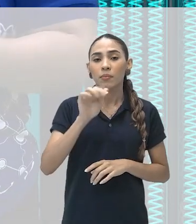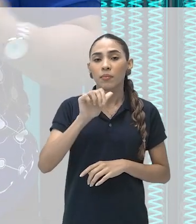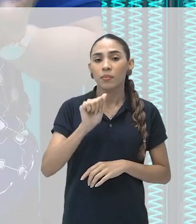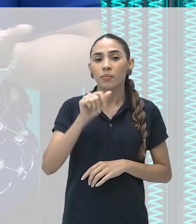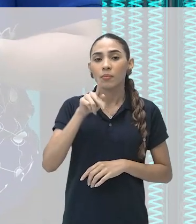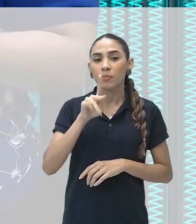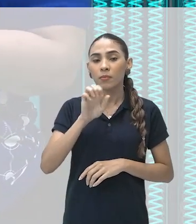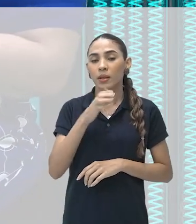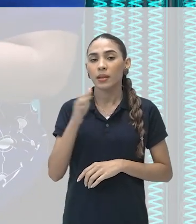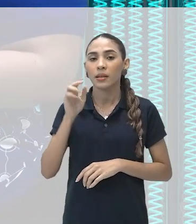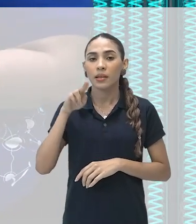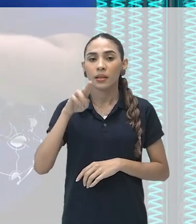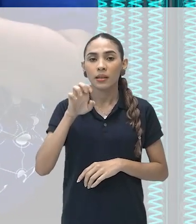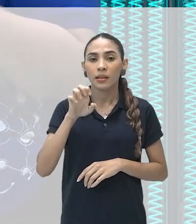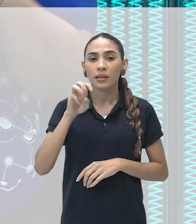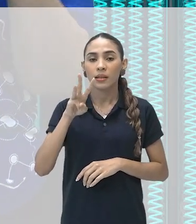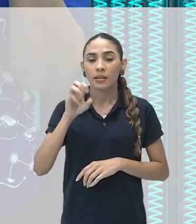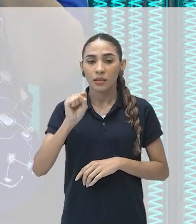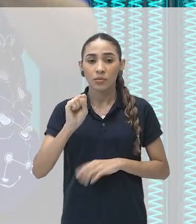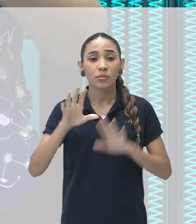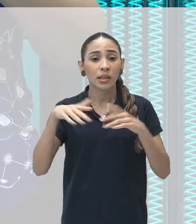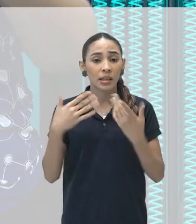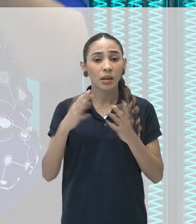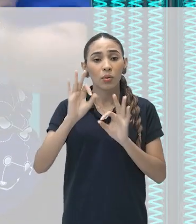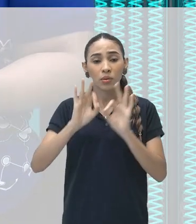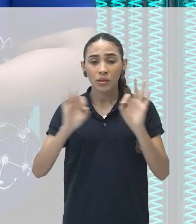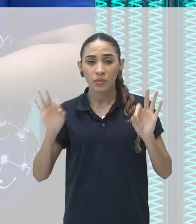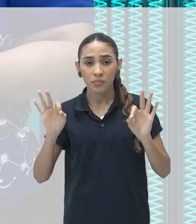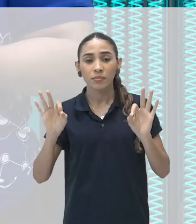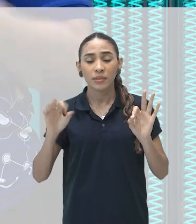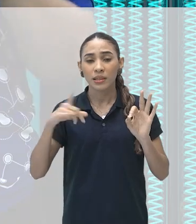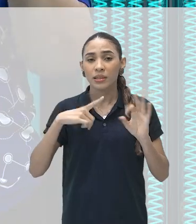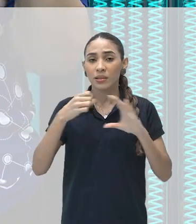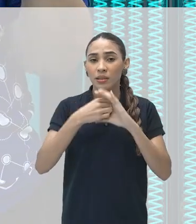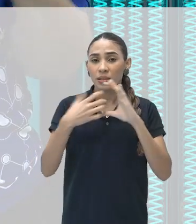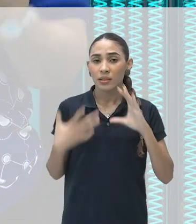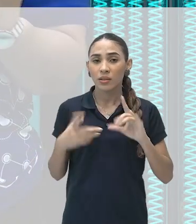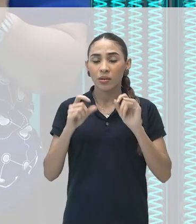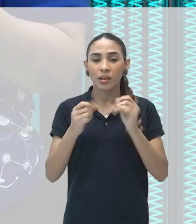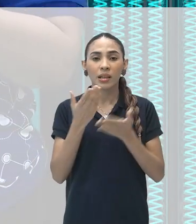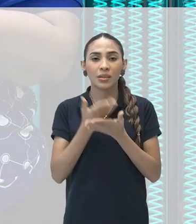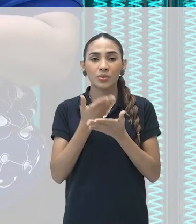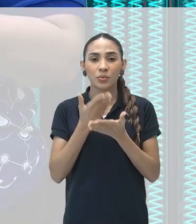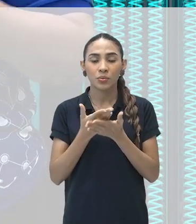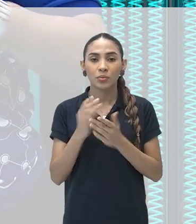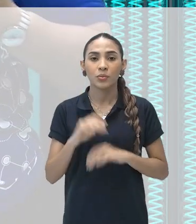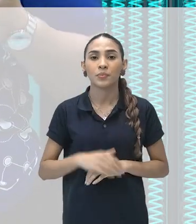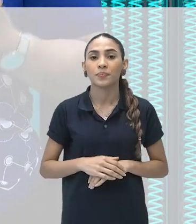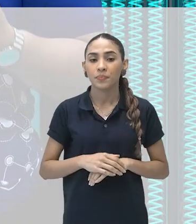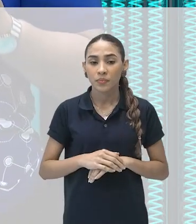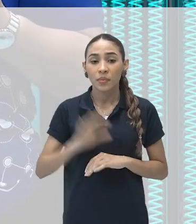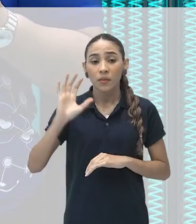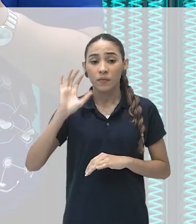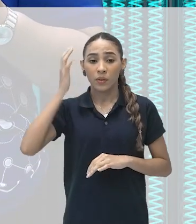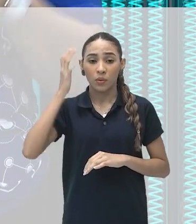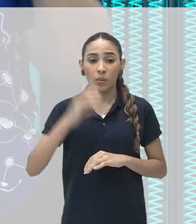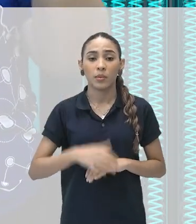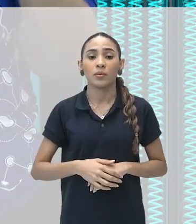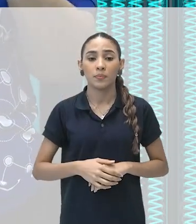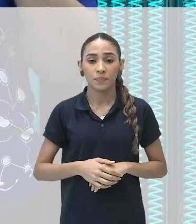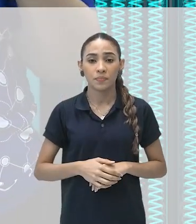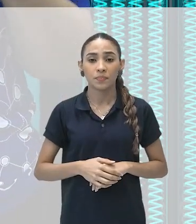ok? E aí, então, esse texto foi elaborado seguindo características, né? Os estudos sobre esses